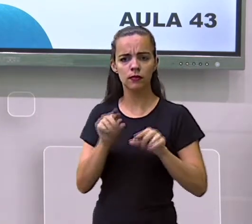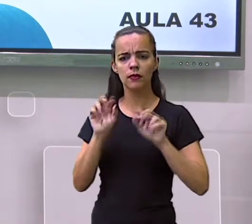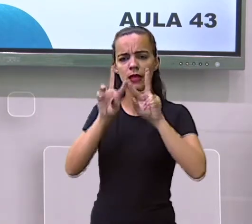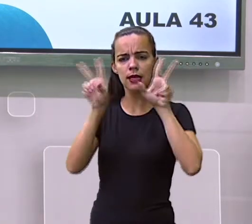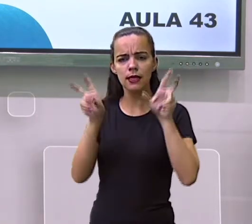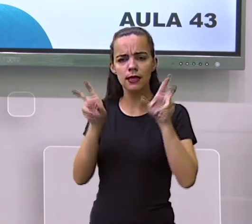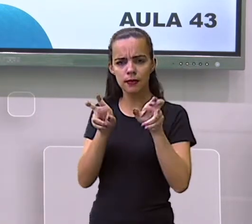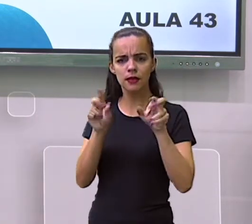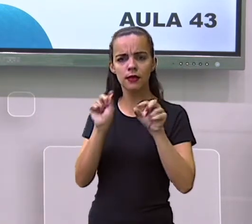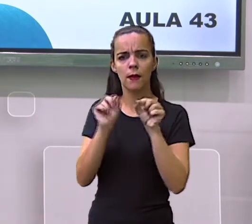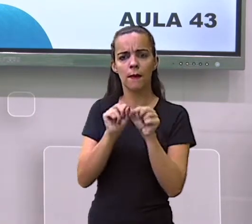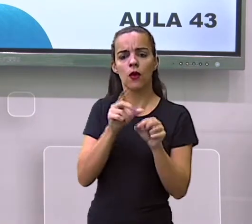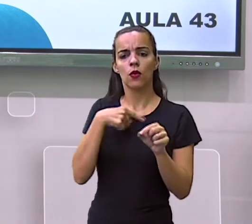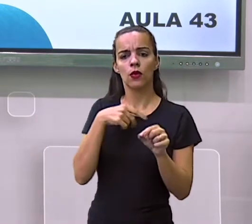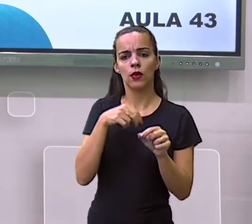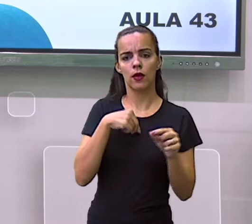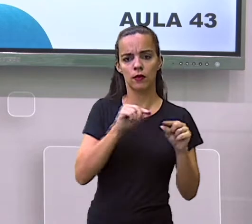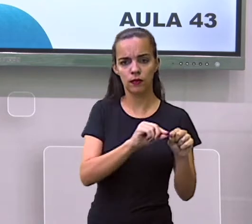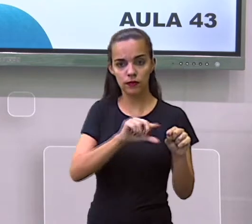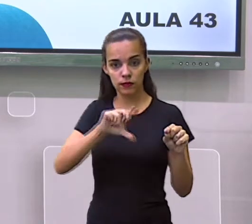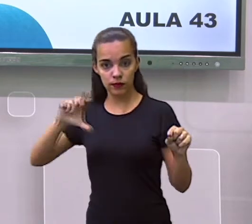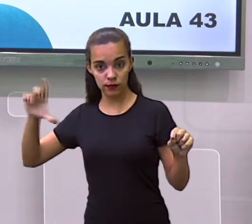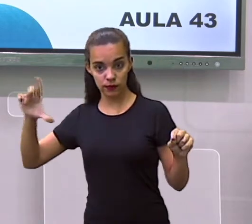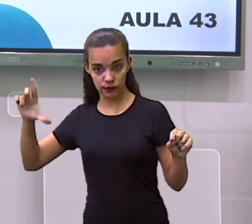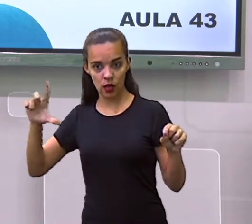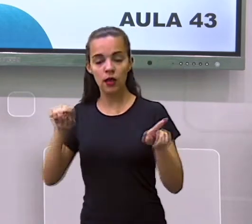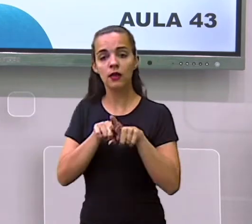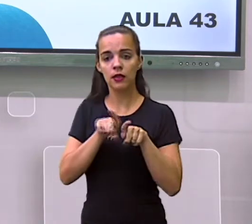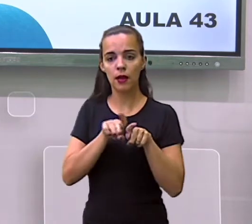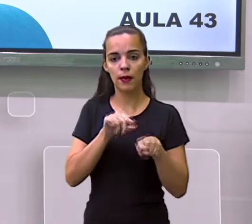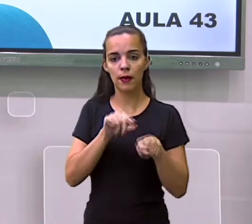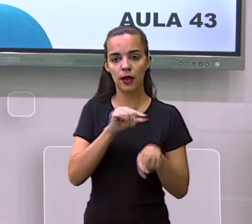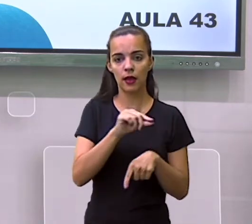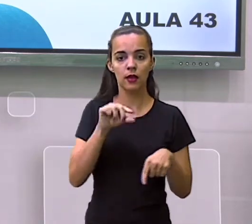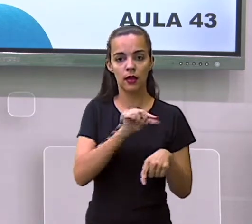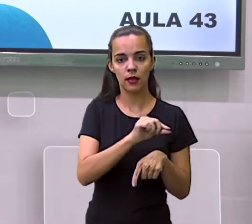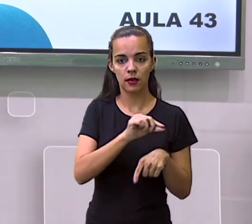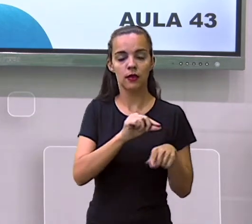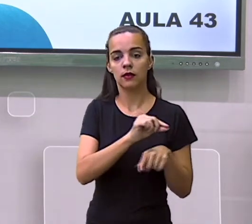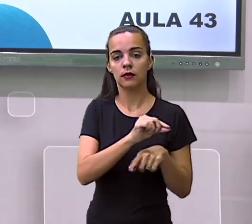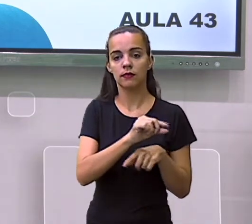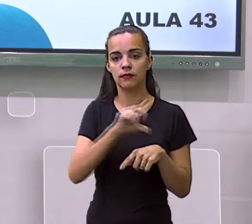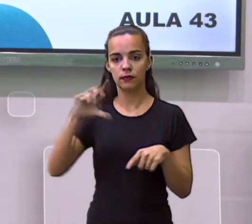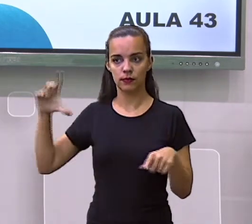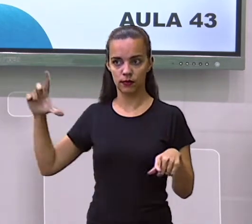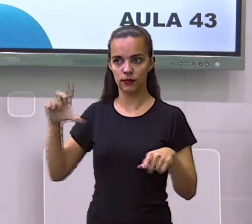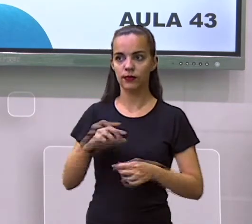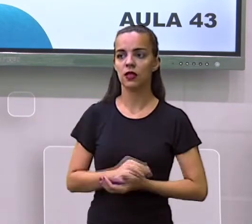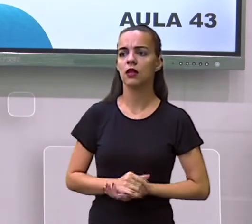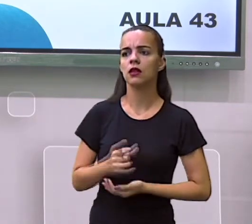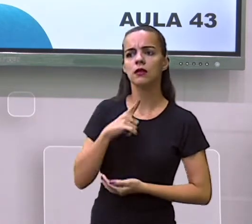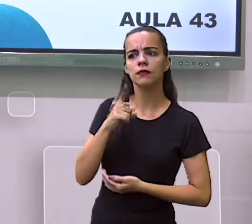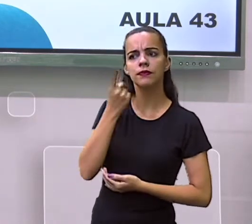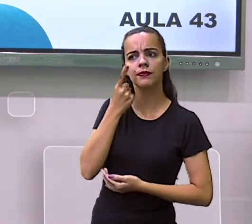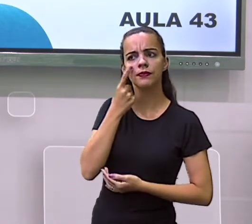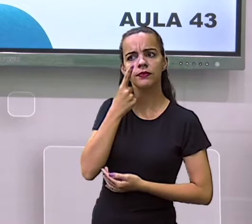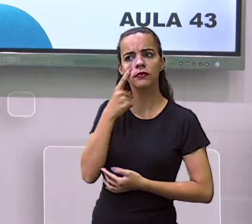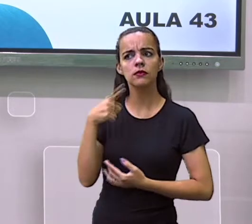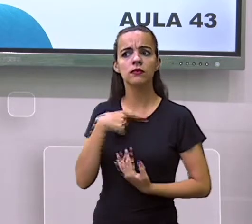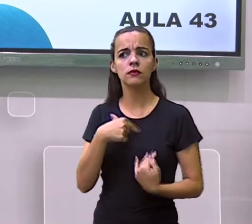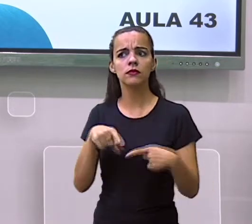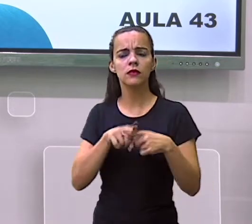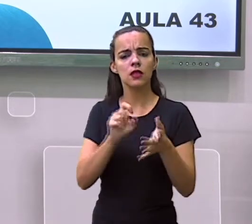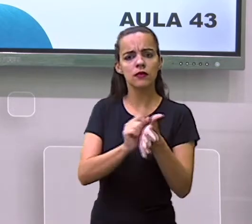sobre a ordem crescente e decrescente. Por isso, eu te convido a pegar o seu material e as suas atividades que